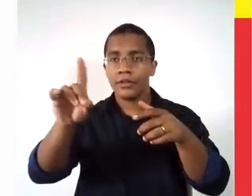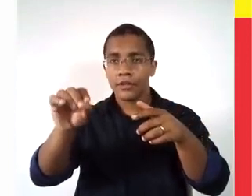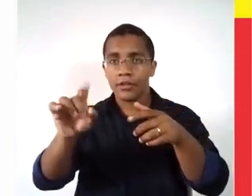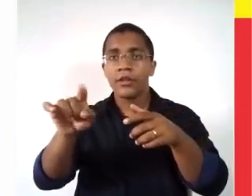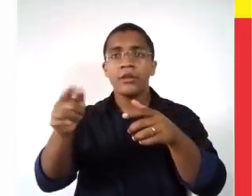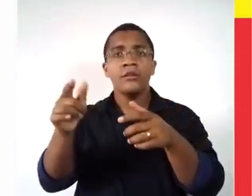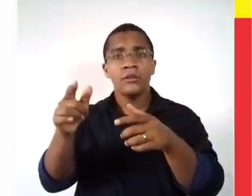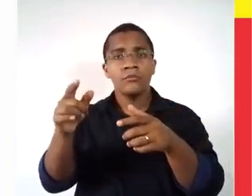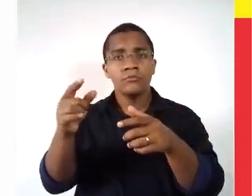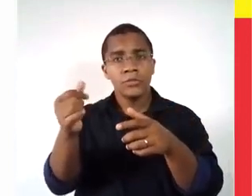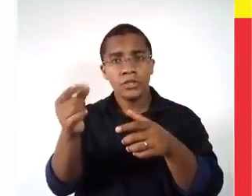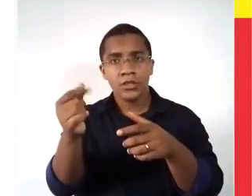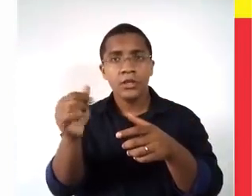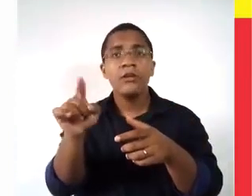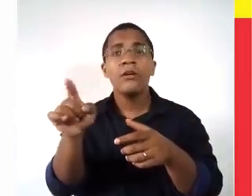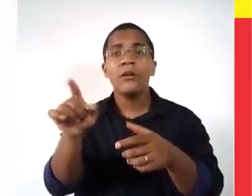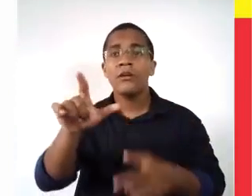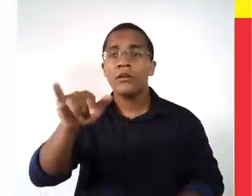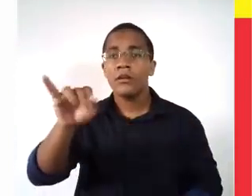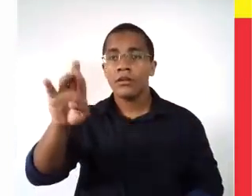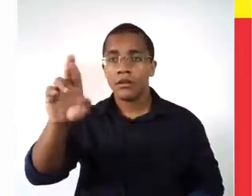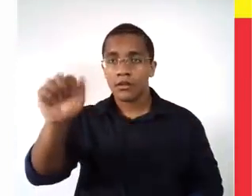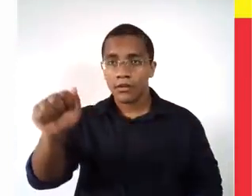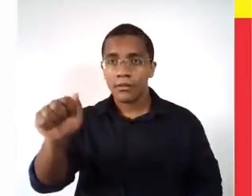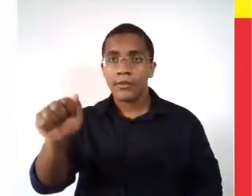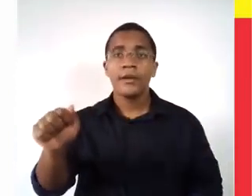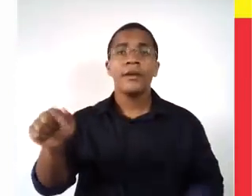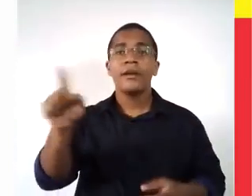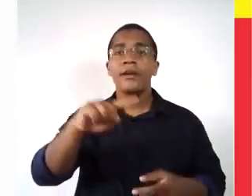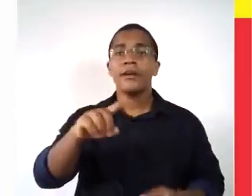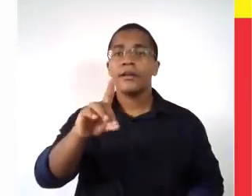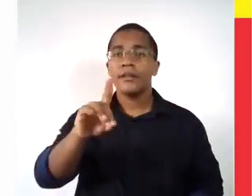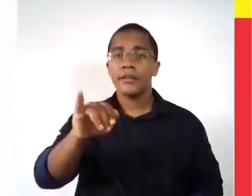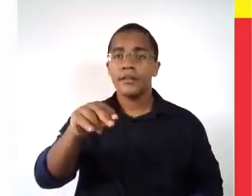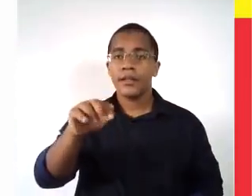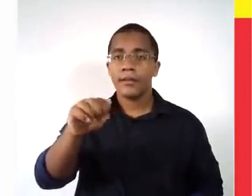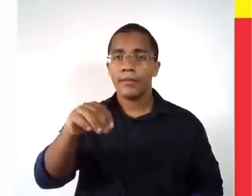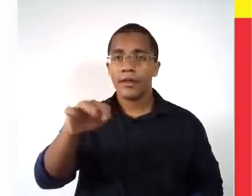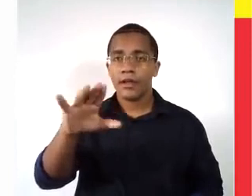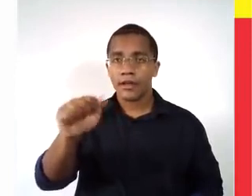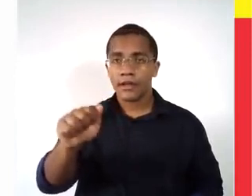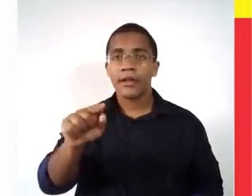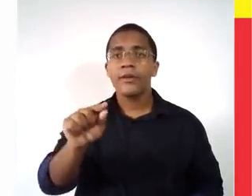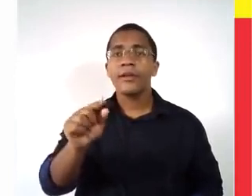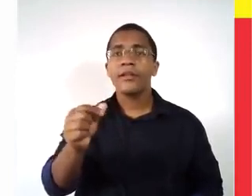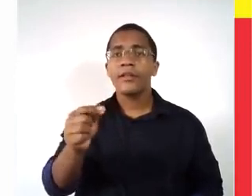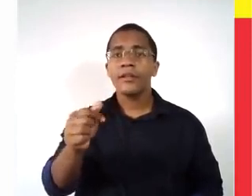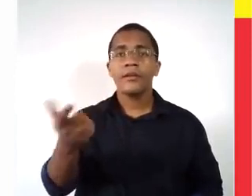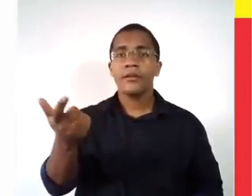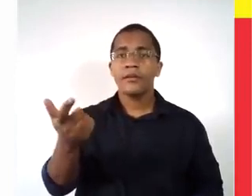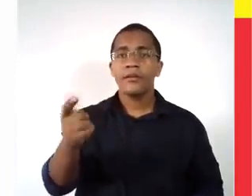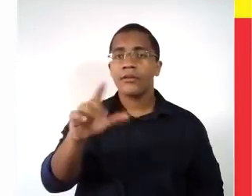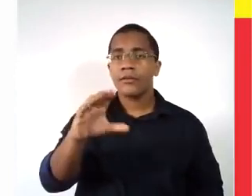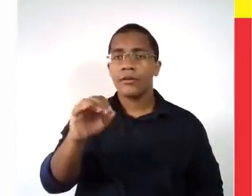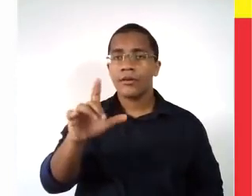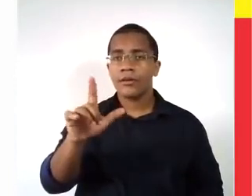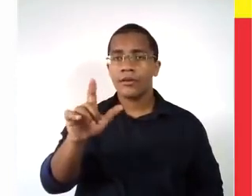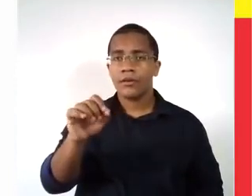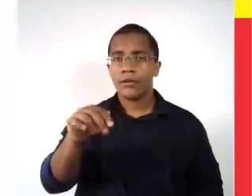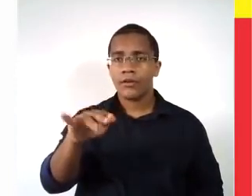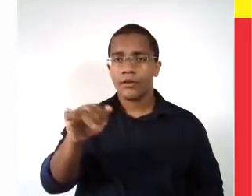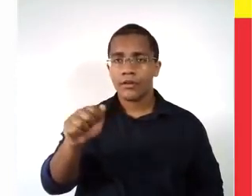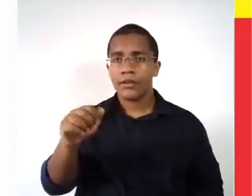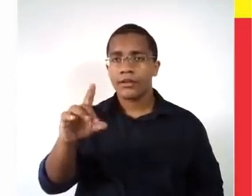e a Dinamarca, com a coroa dinamarquesa, também continua, até hoje, tá, gente? E atualmente, como vocês veem na imagem,